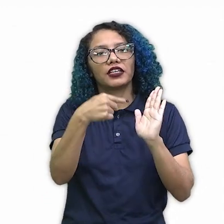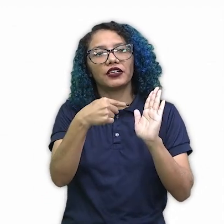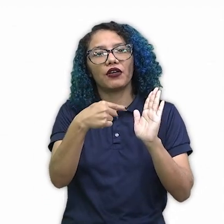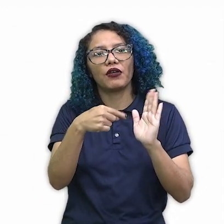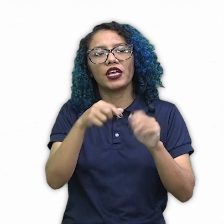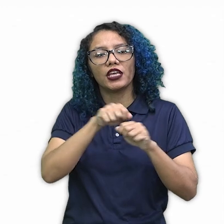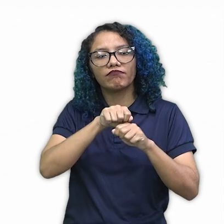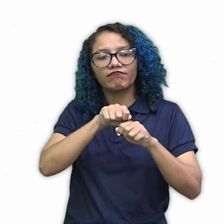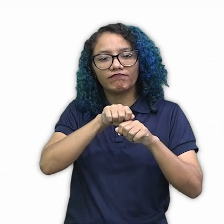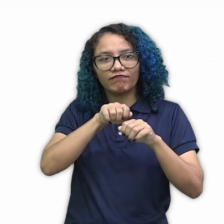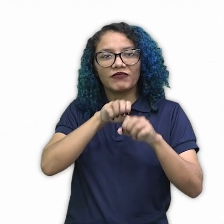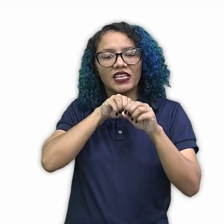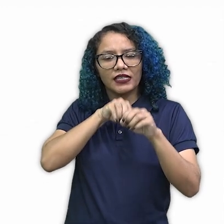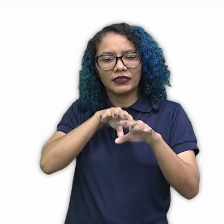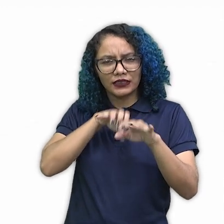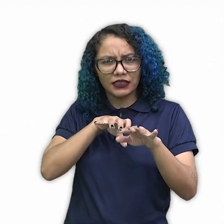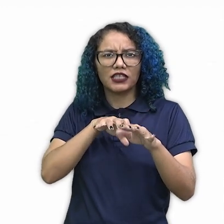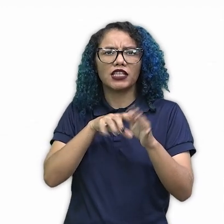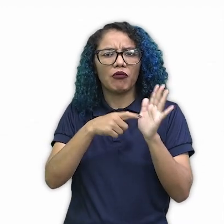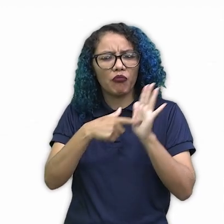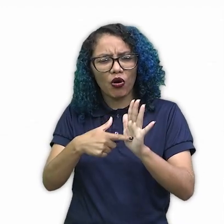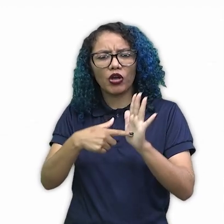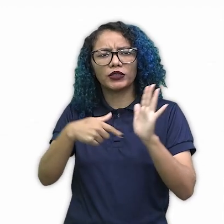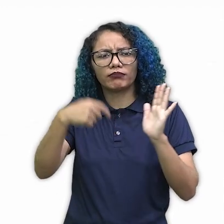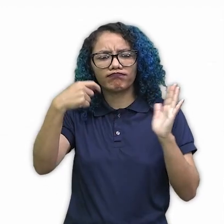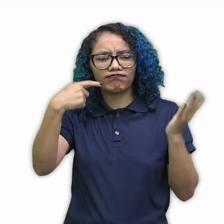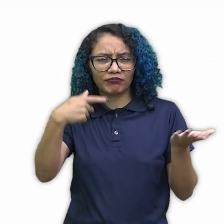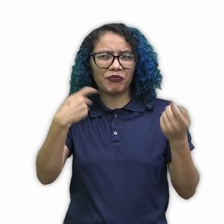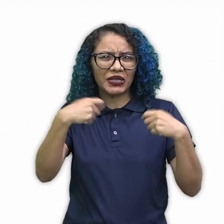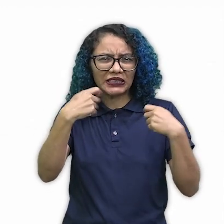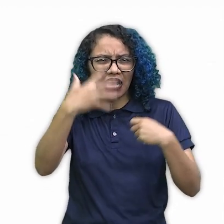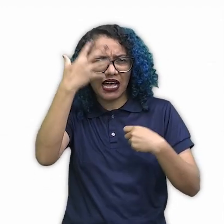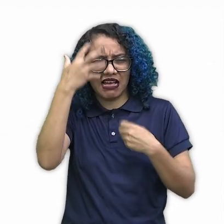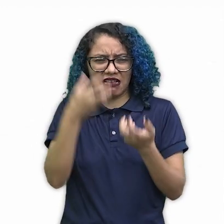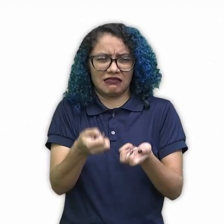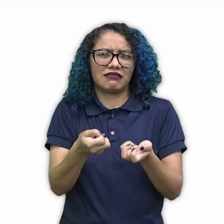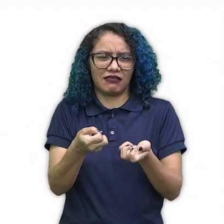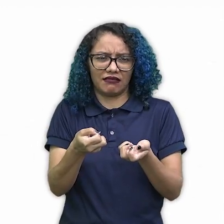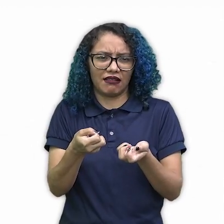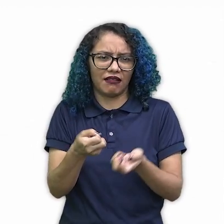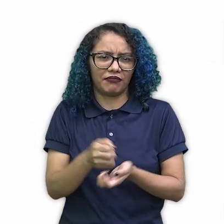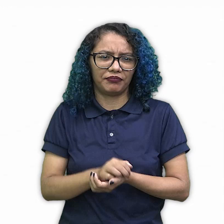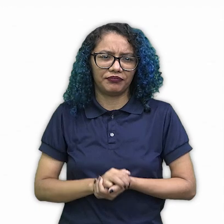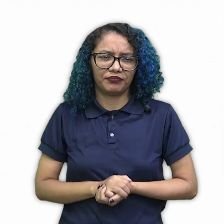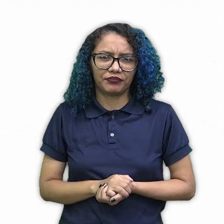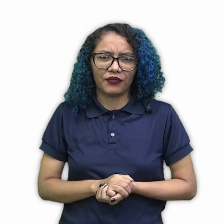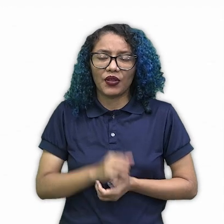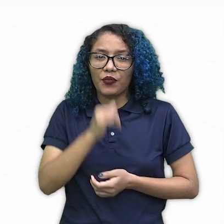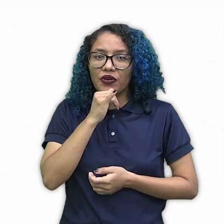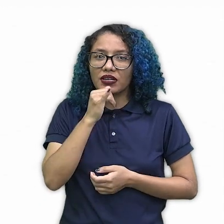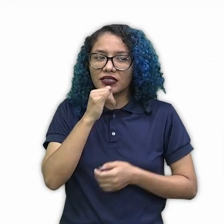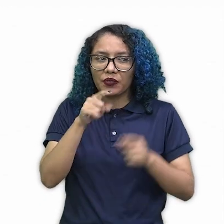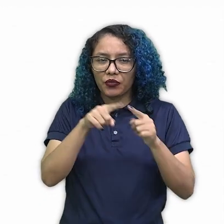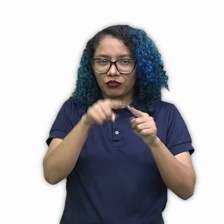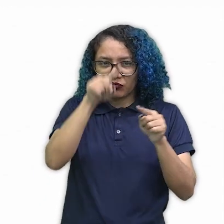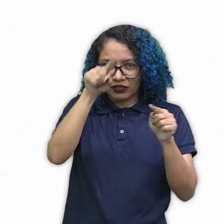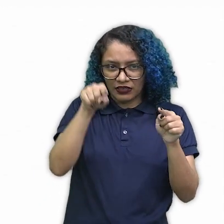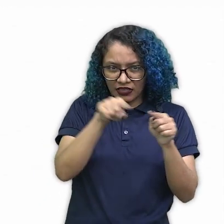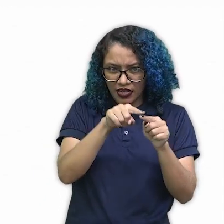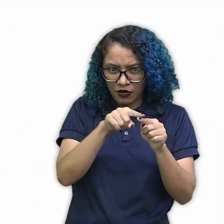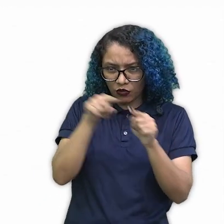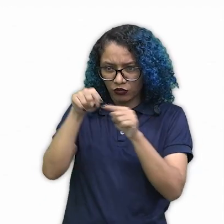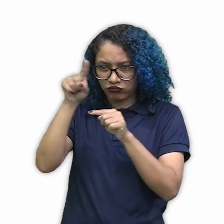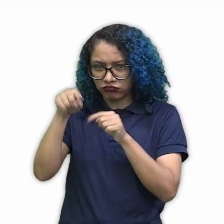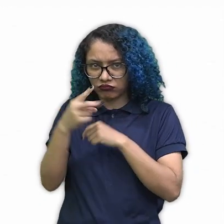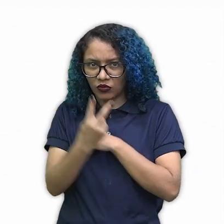nossas cabeças e a gente acaba muitas vezes aceitando e acreditando nesse processo todo. Vocês podem ver esse triângulo, esses dois triângulos aí,